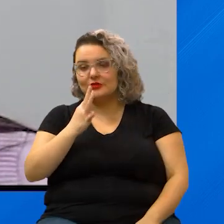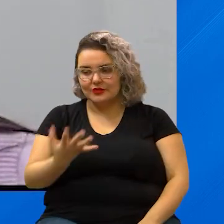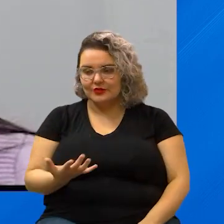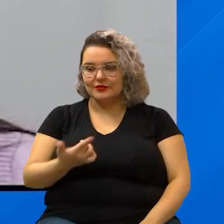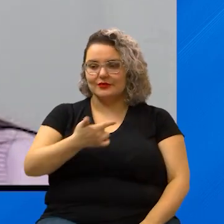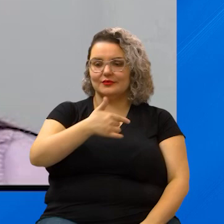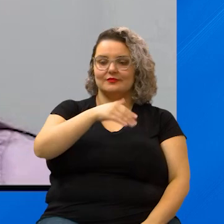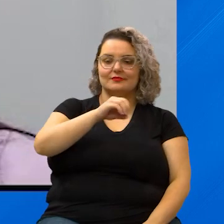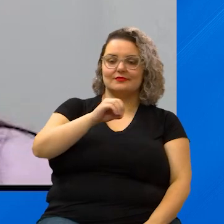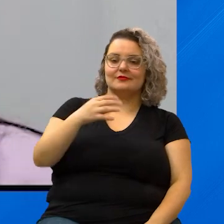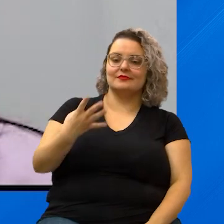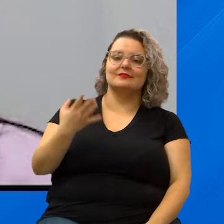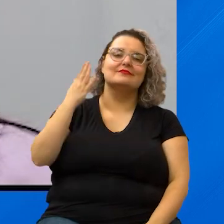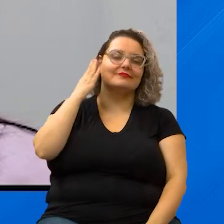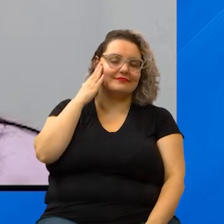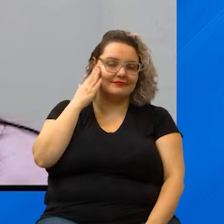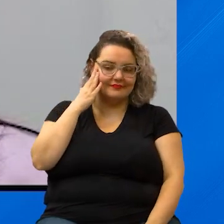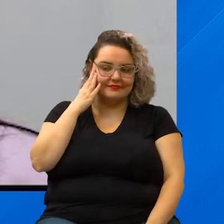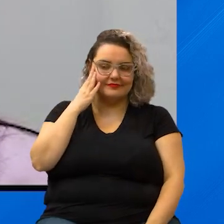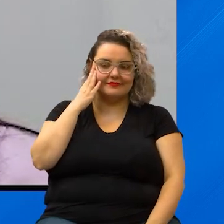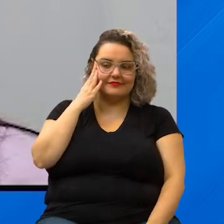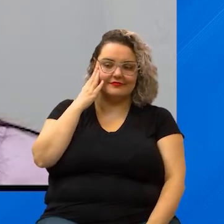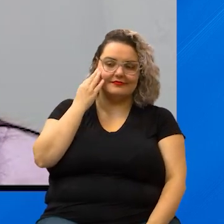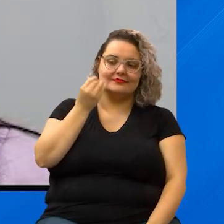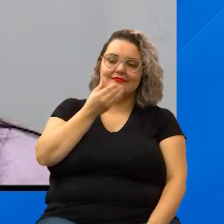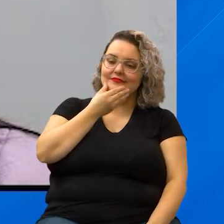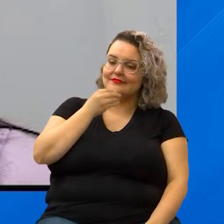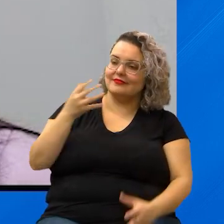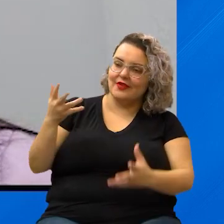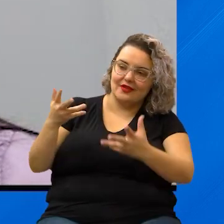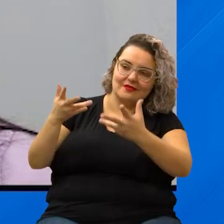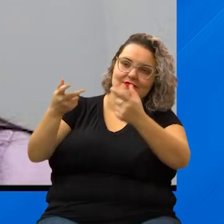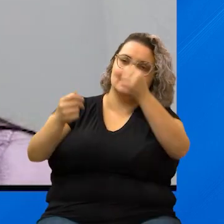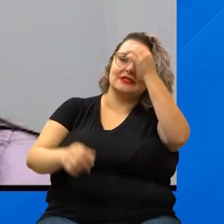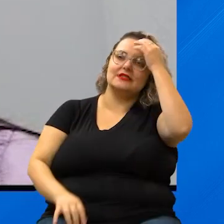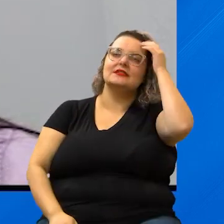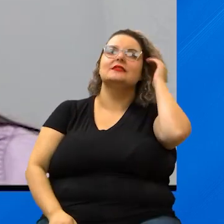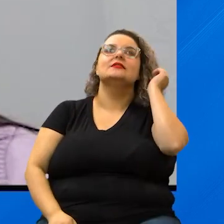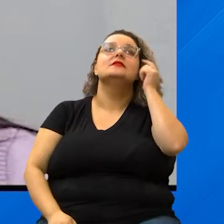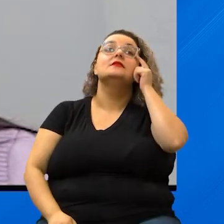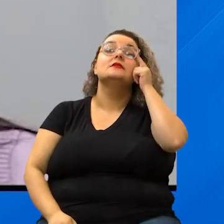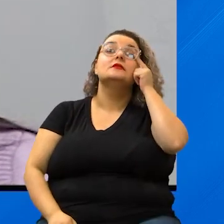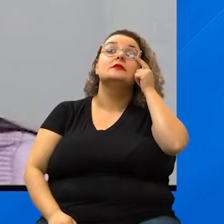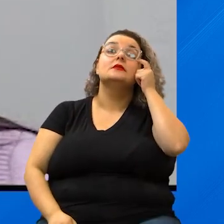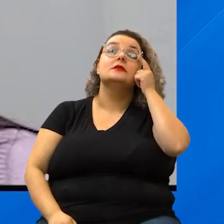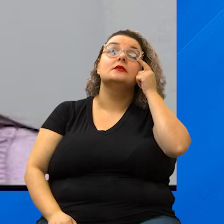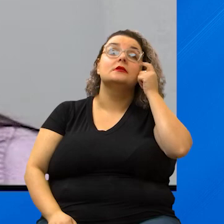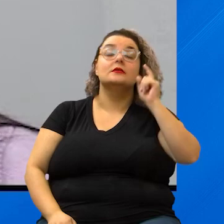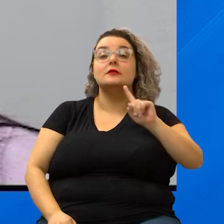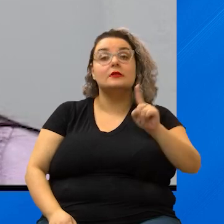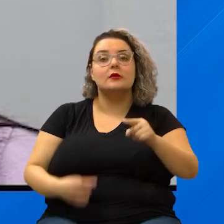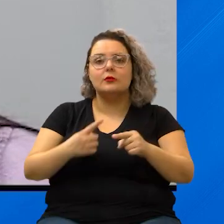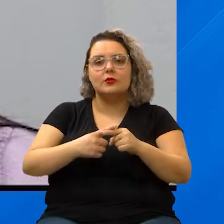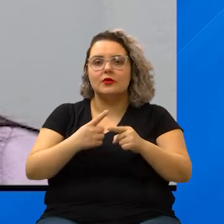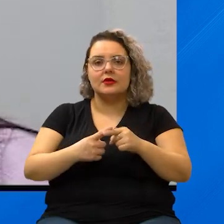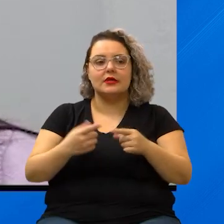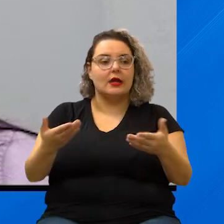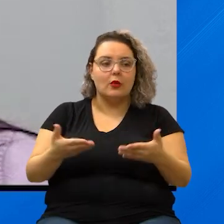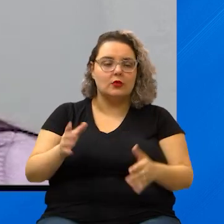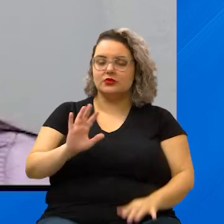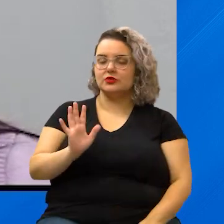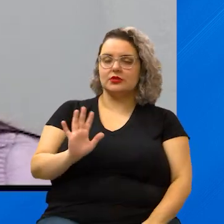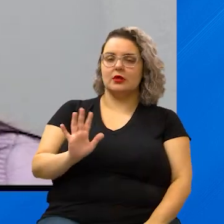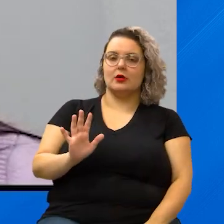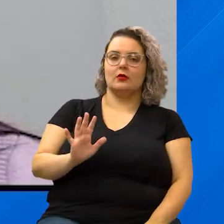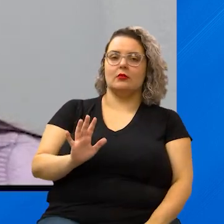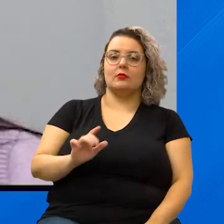gente se conheceu lá em 2004, eu sabia que você seria um grande homem. Não pelo que você é hoje, né? Pelo cargo que